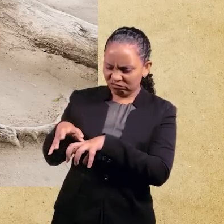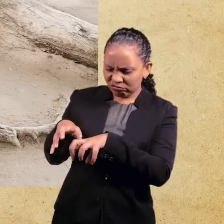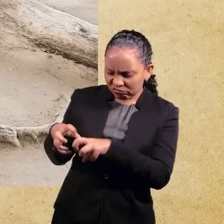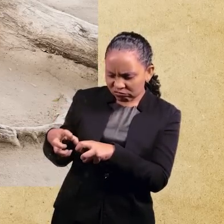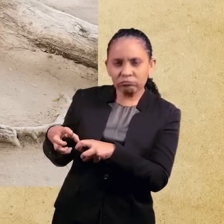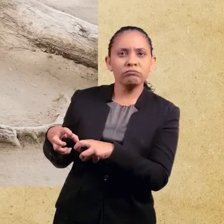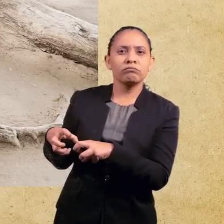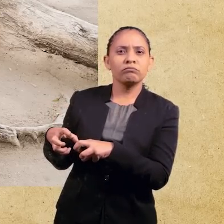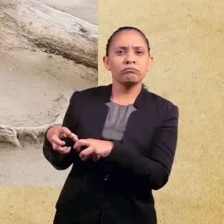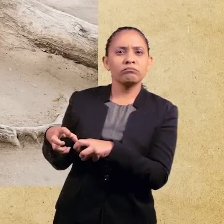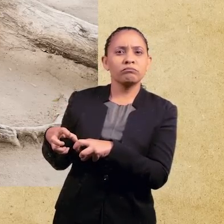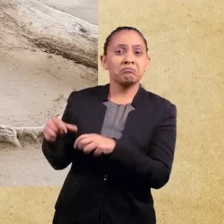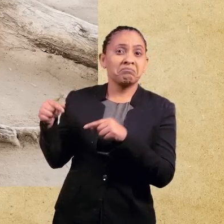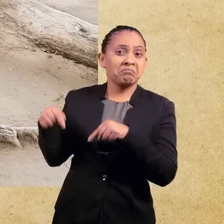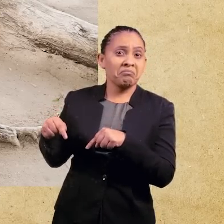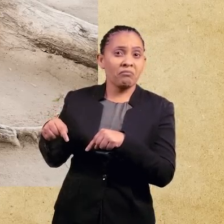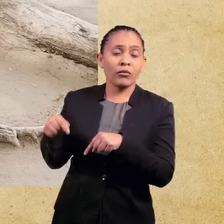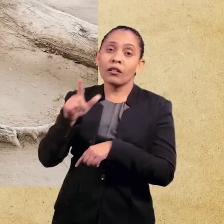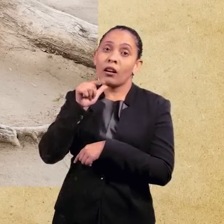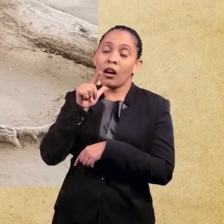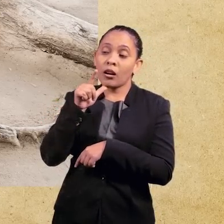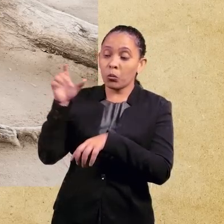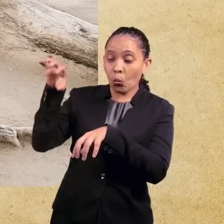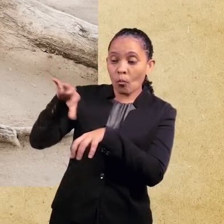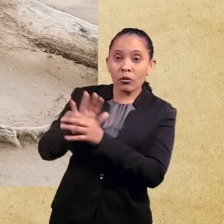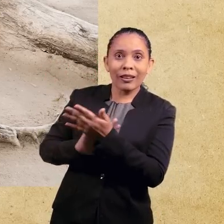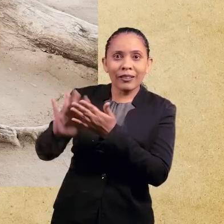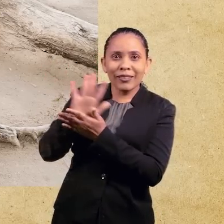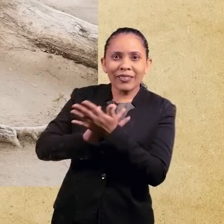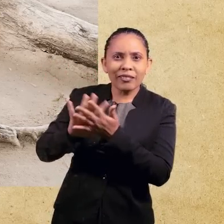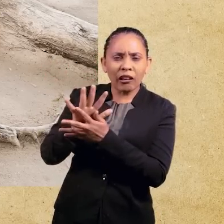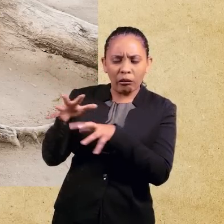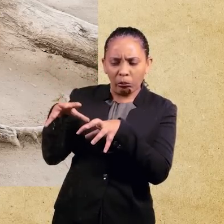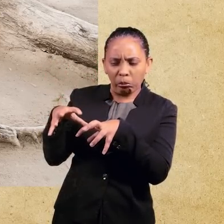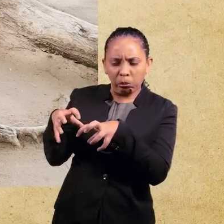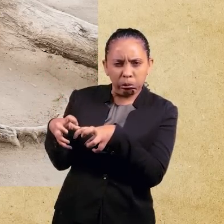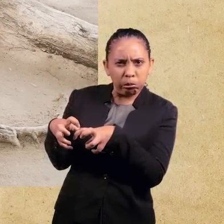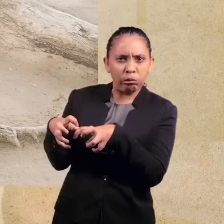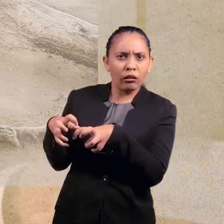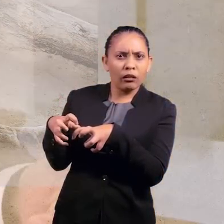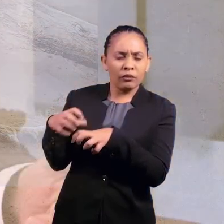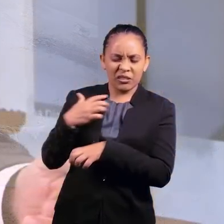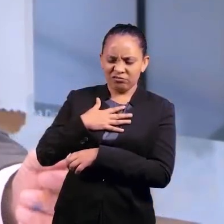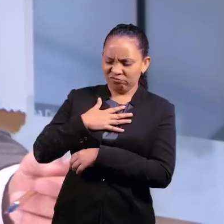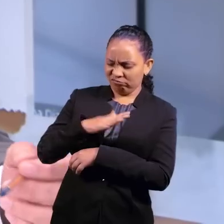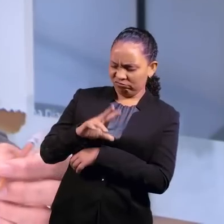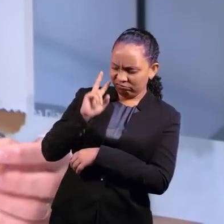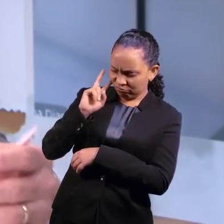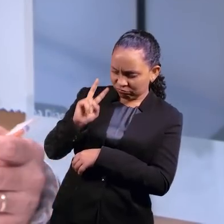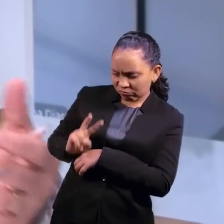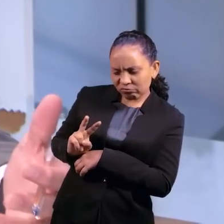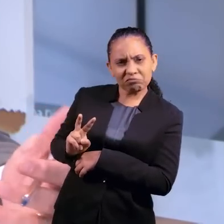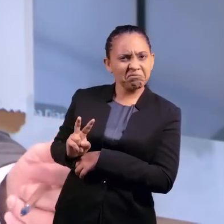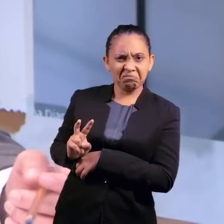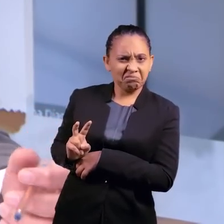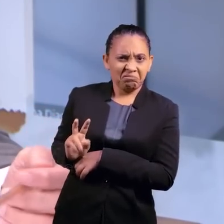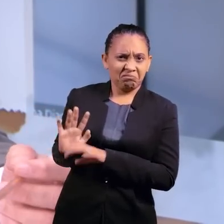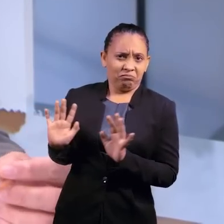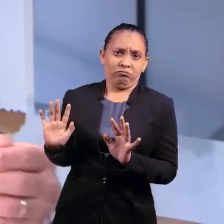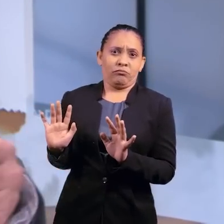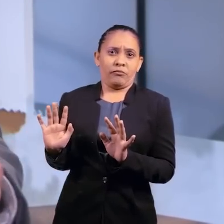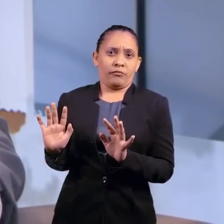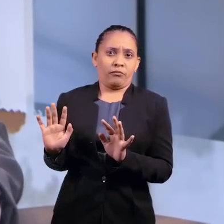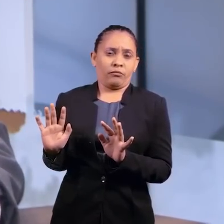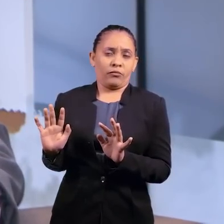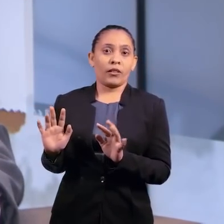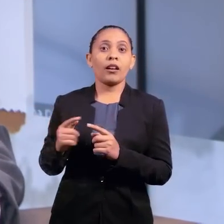seca, não tem água, não tem nada. É uma coisa que não dá prazer em ver. Uma coisa seca. E